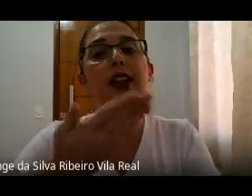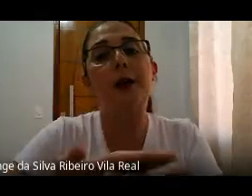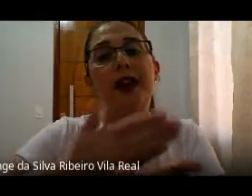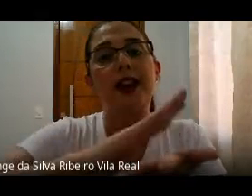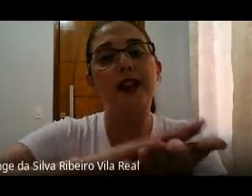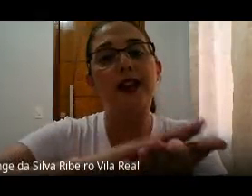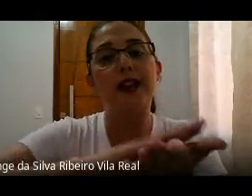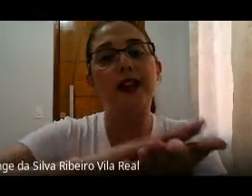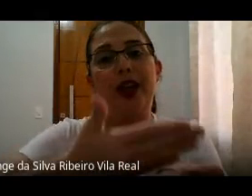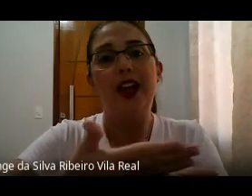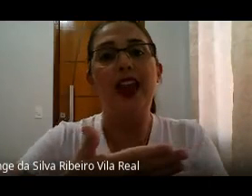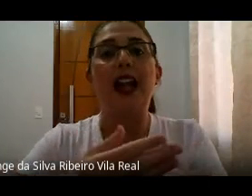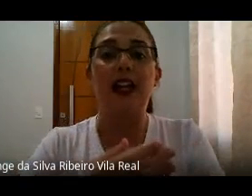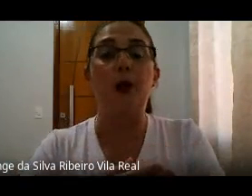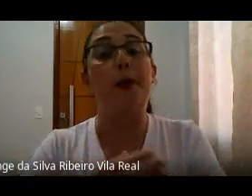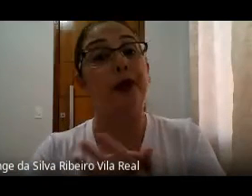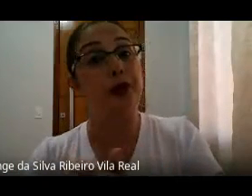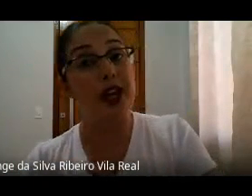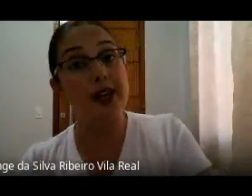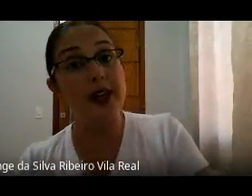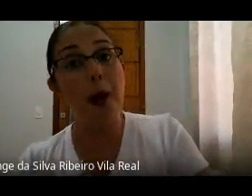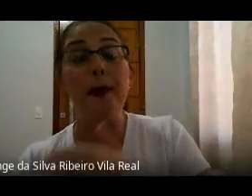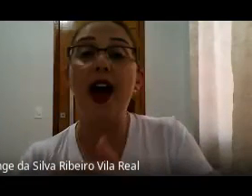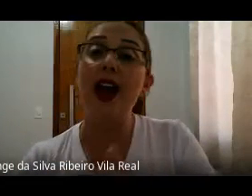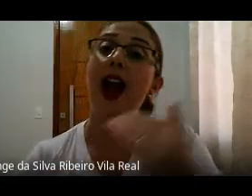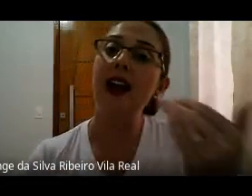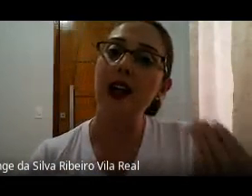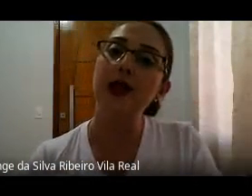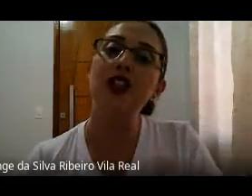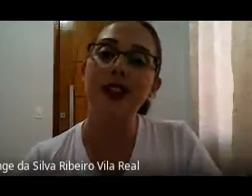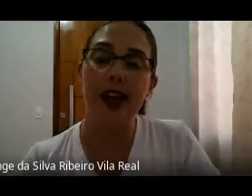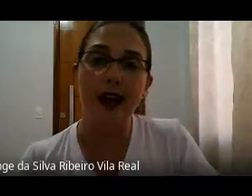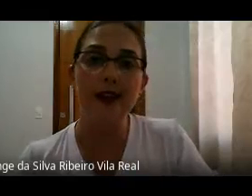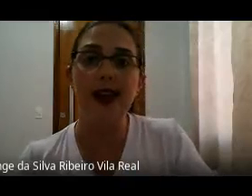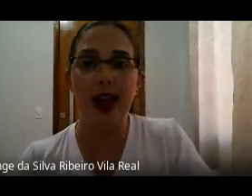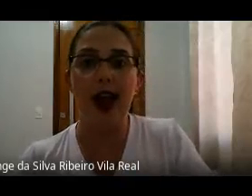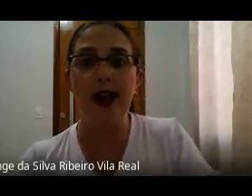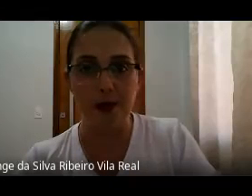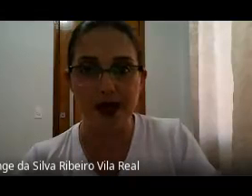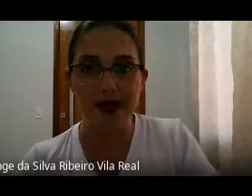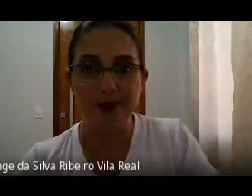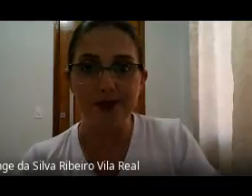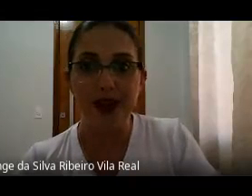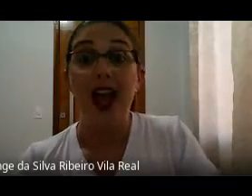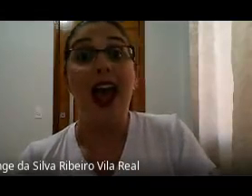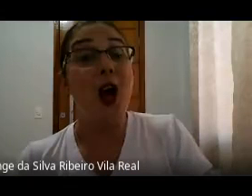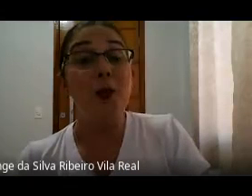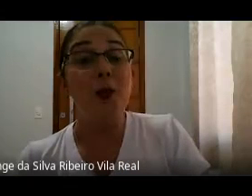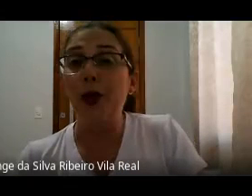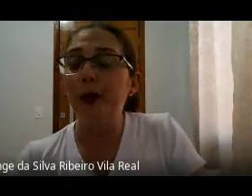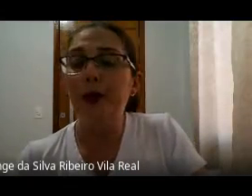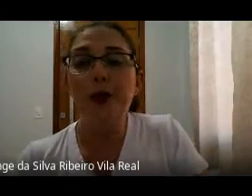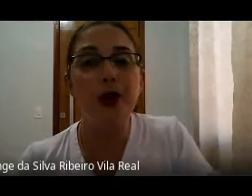de interpretação da língua portuguesa para a língua de sinais, que é a Libras.